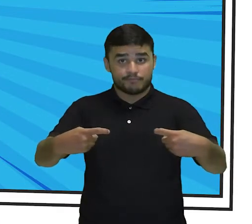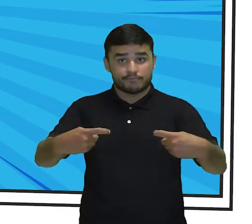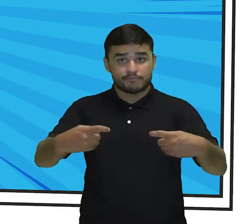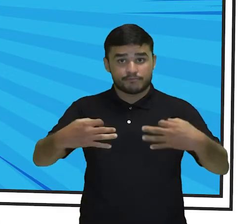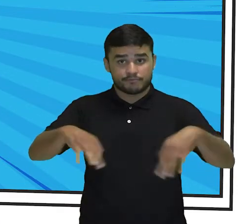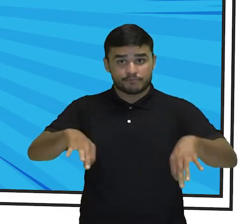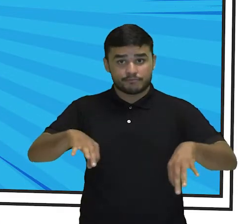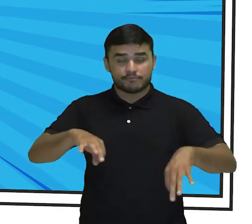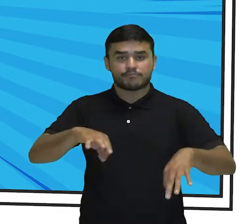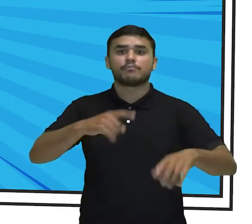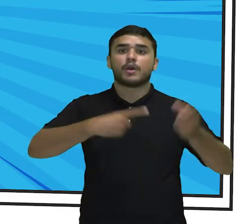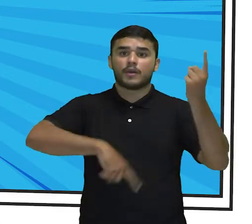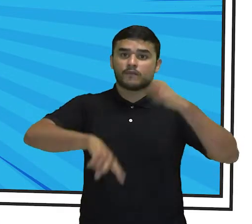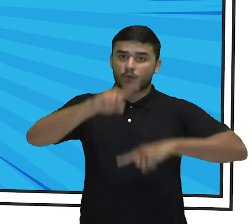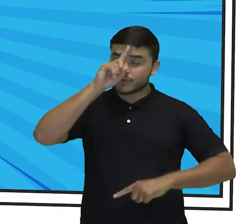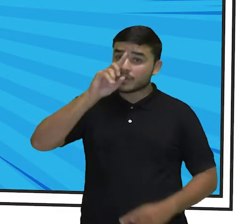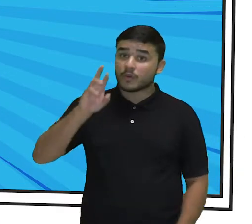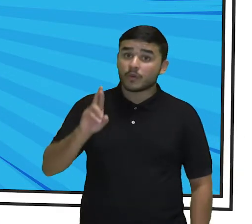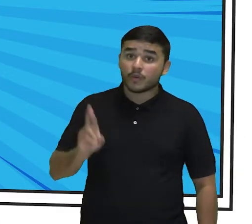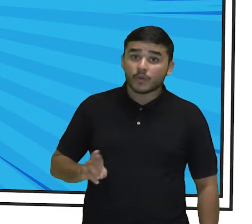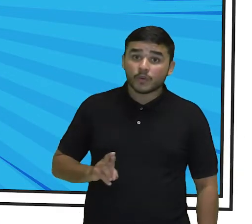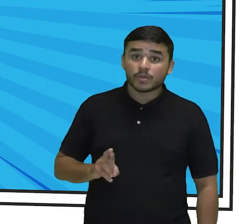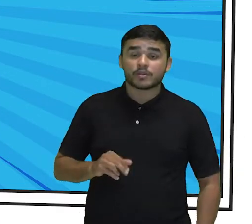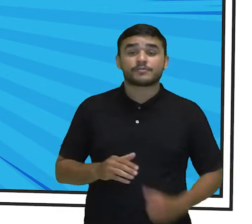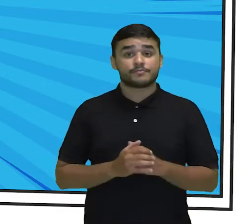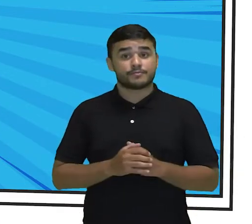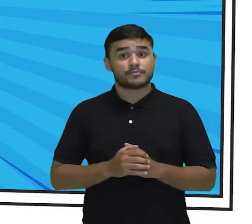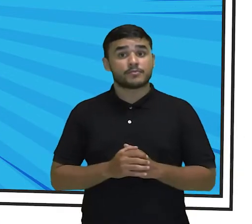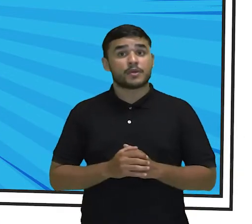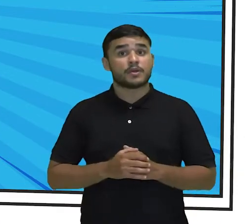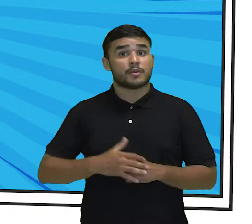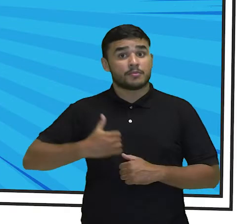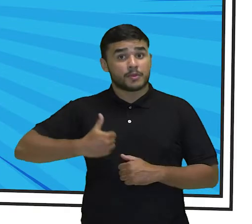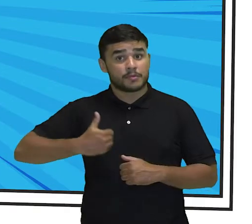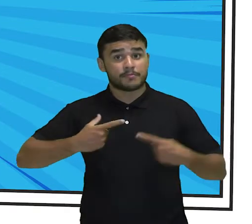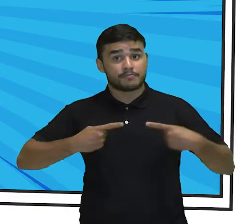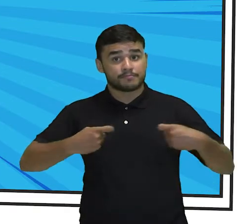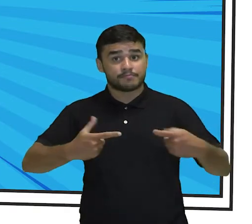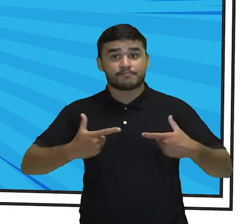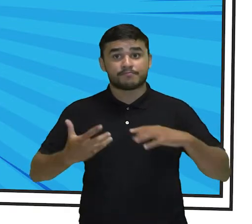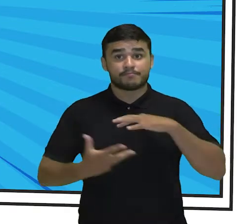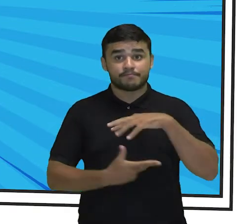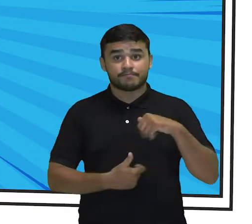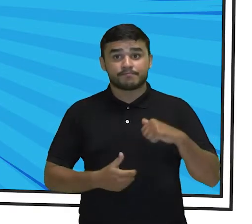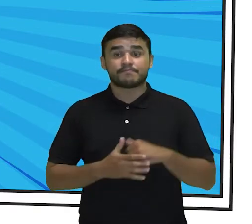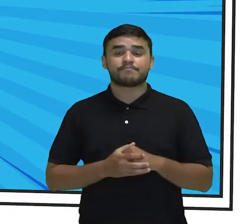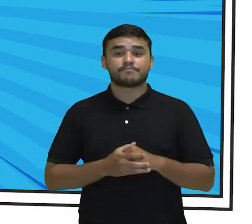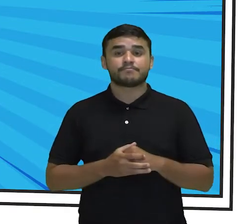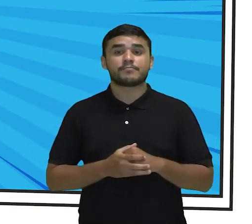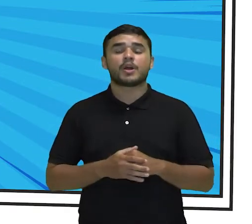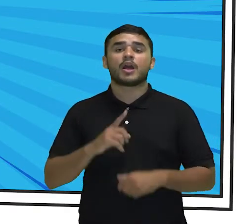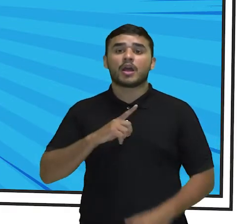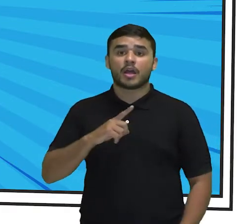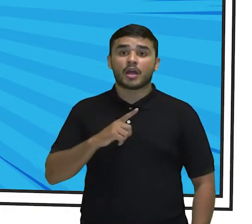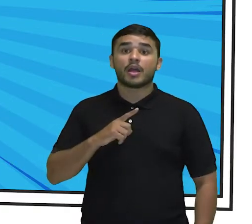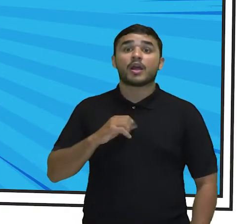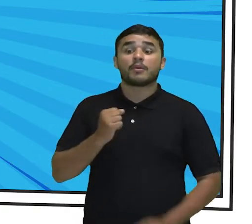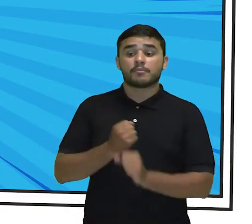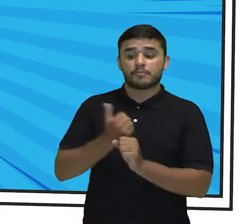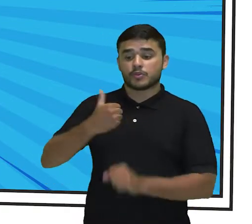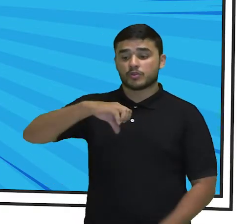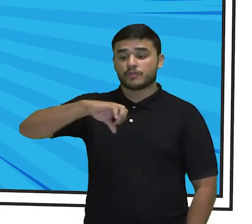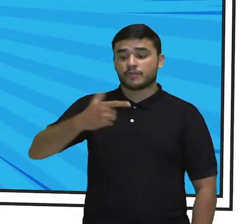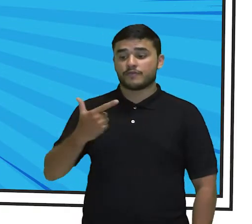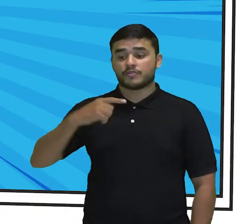Revolução Russa, tem Primeira Guerra Mundial, tem crise de 29, tem nazifascismo,